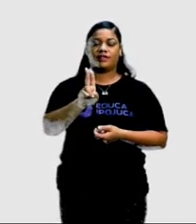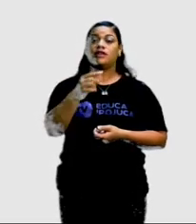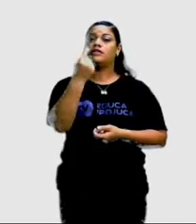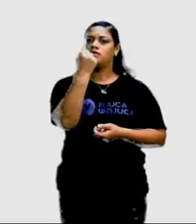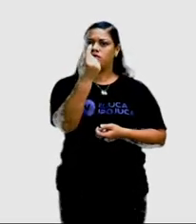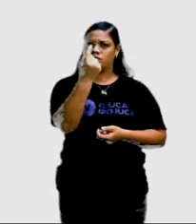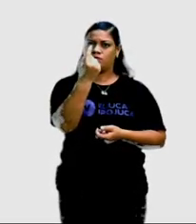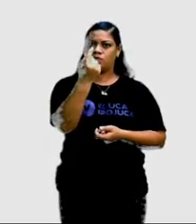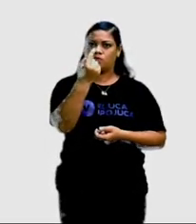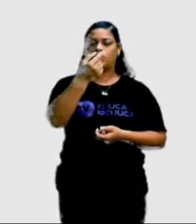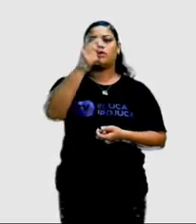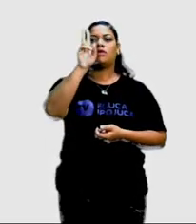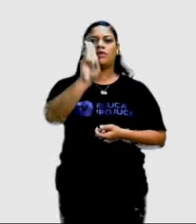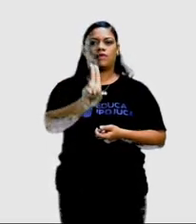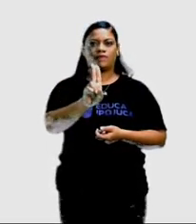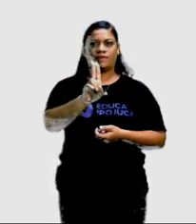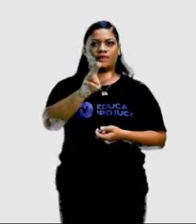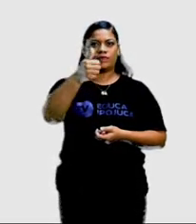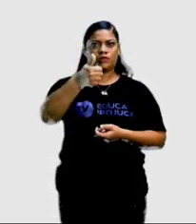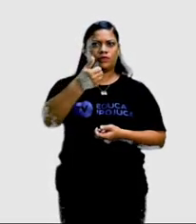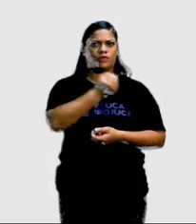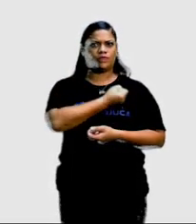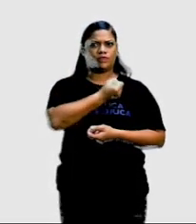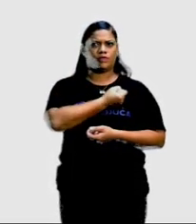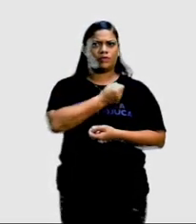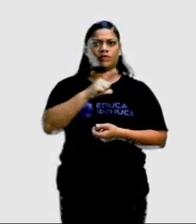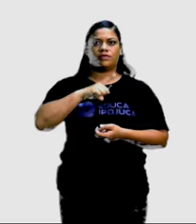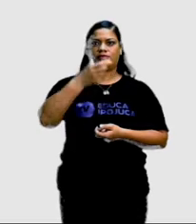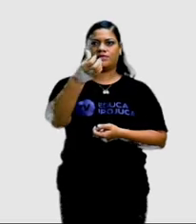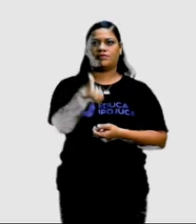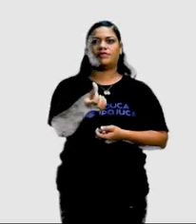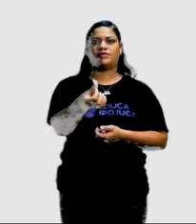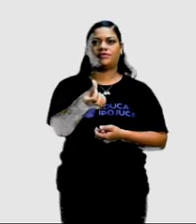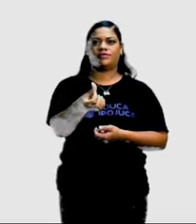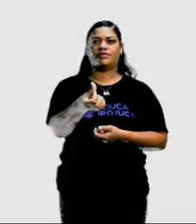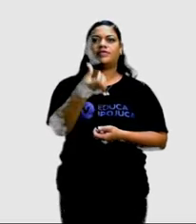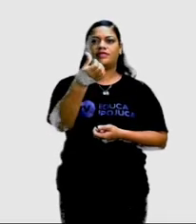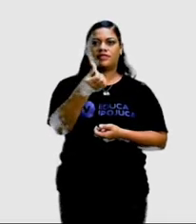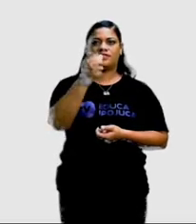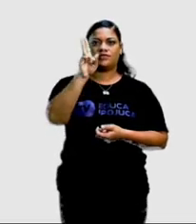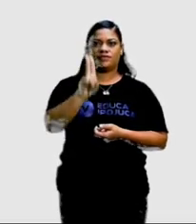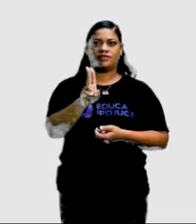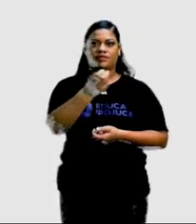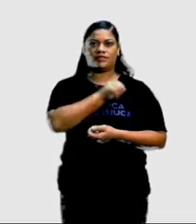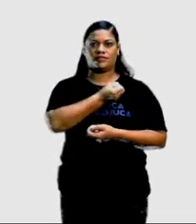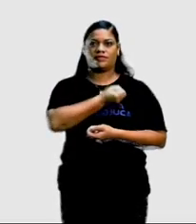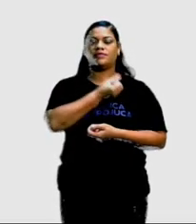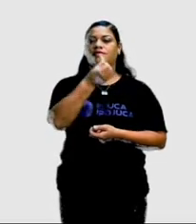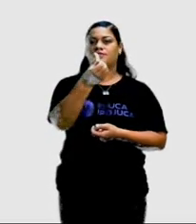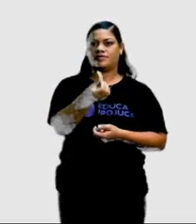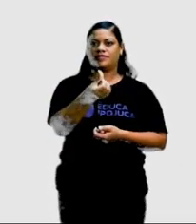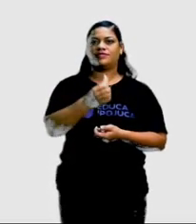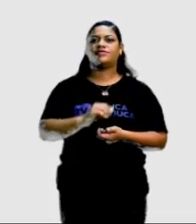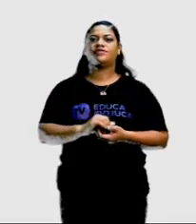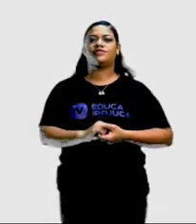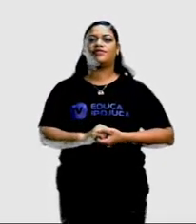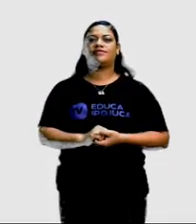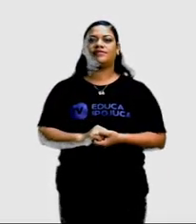uma unidade vale 1, portanto, eu tenho 6. Por quê? 6 unidades equivale a 6.